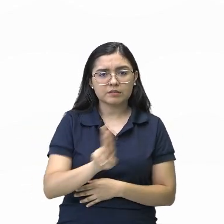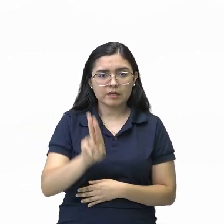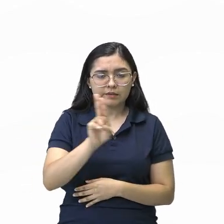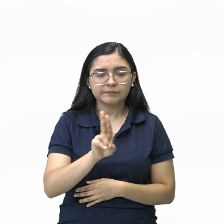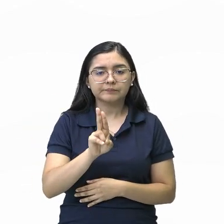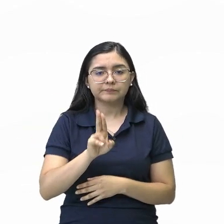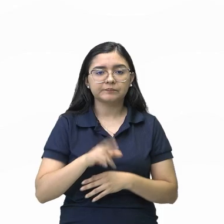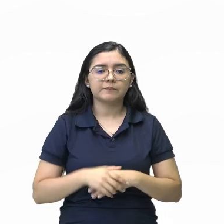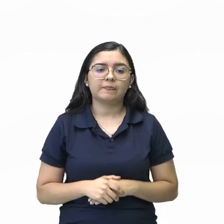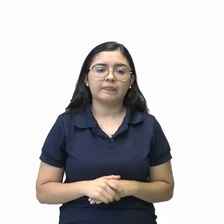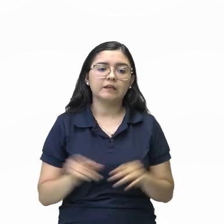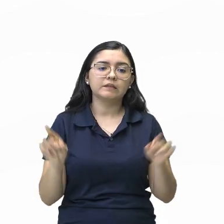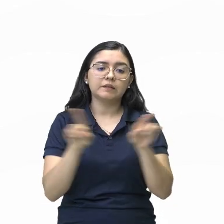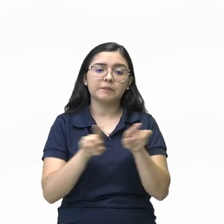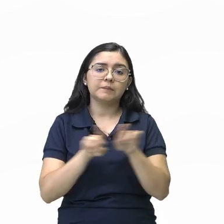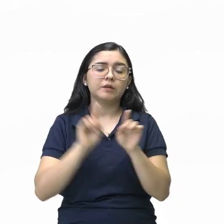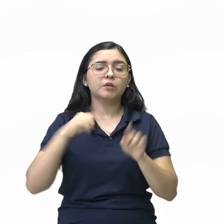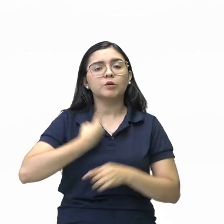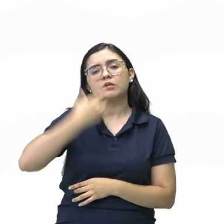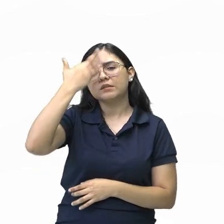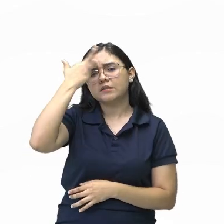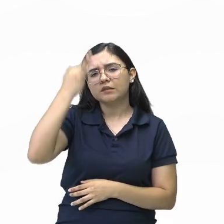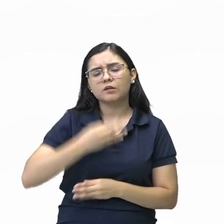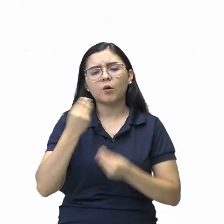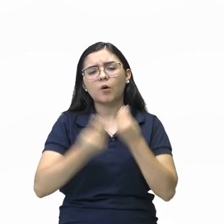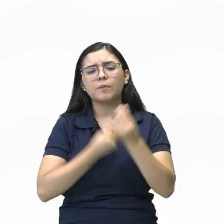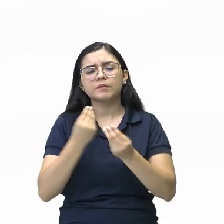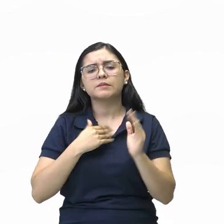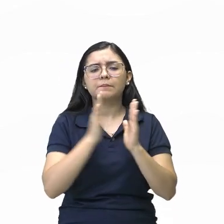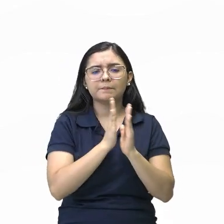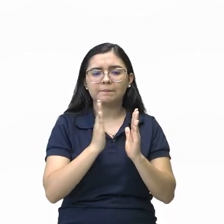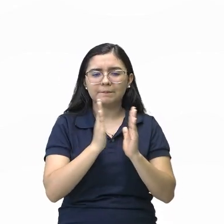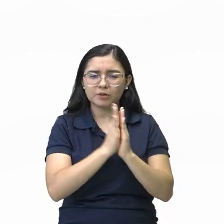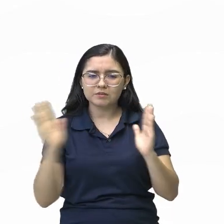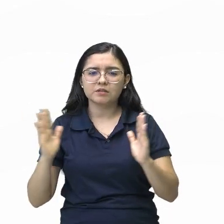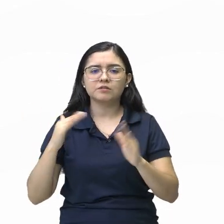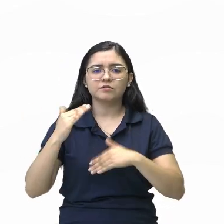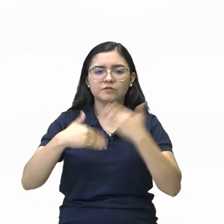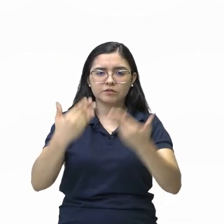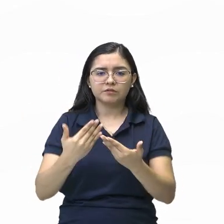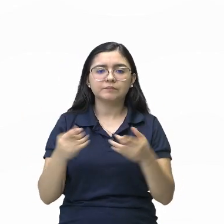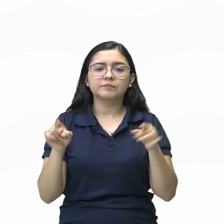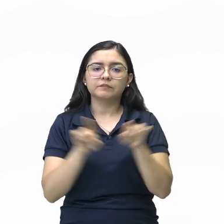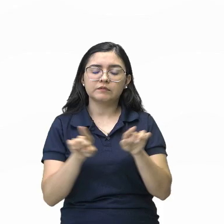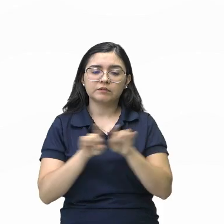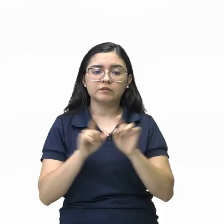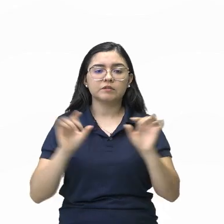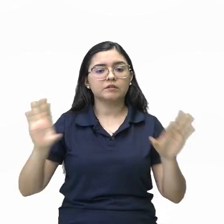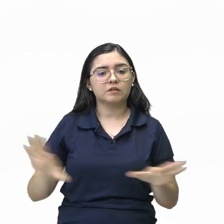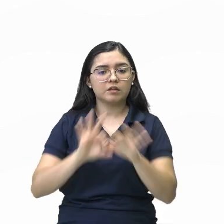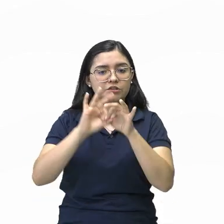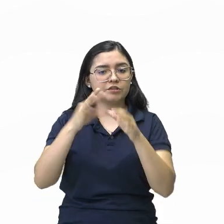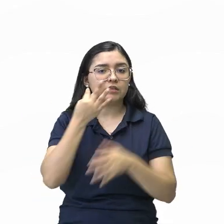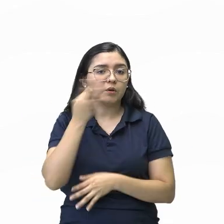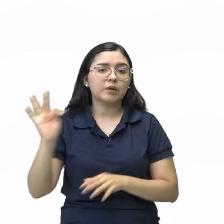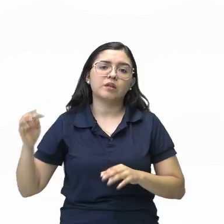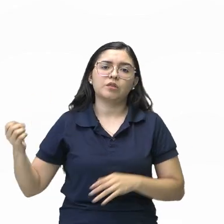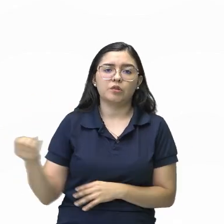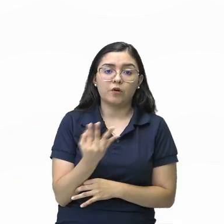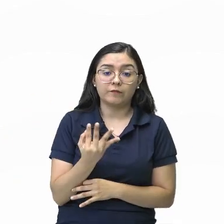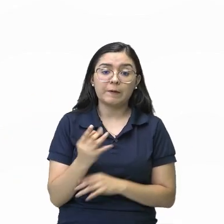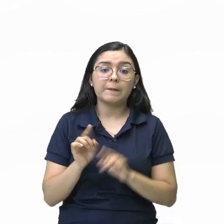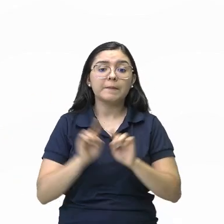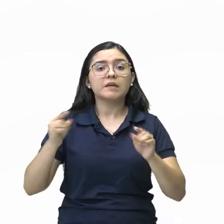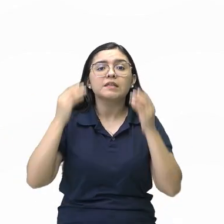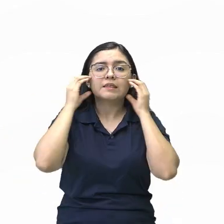né, para entender um pouquinho esse processo evolutivo, é claro que agregado a teorias mais recentes. Uma vez